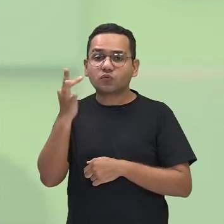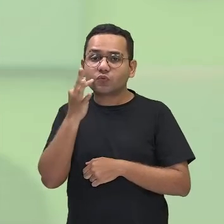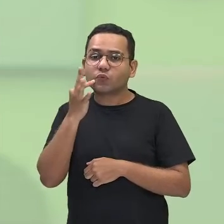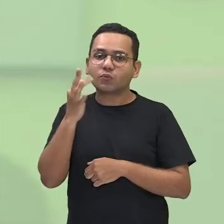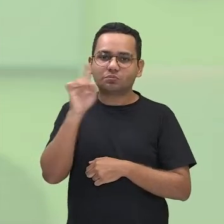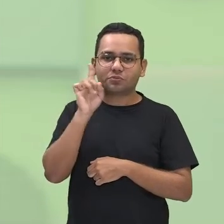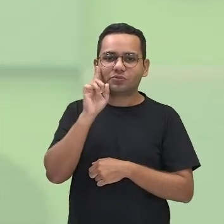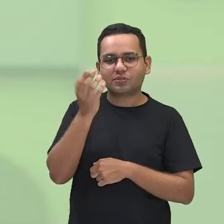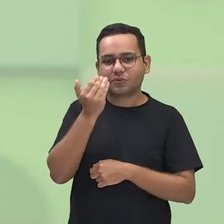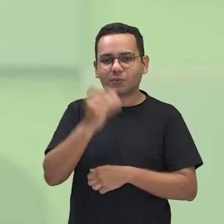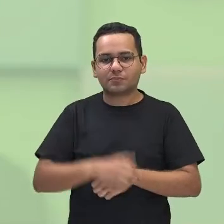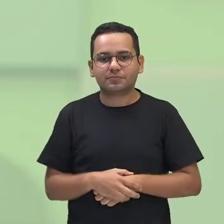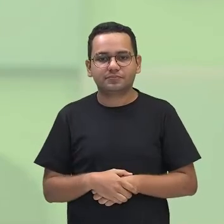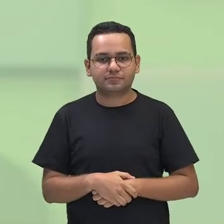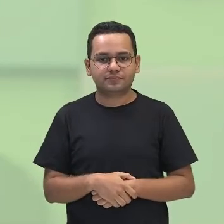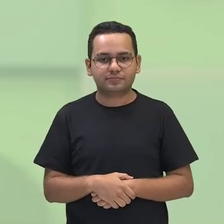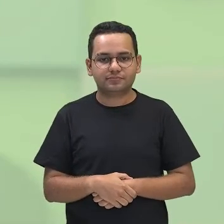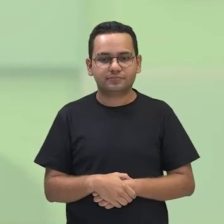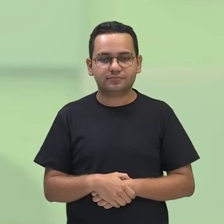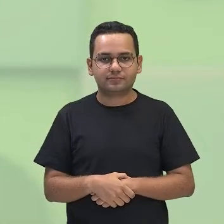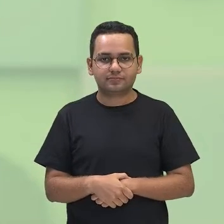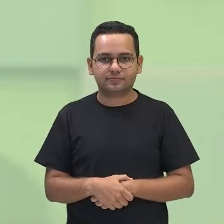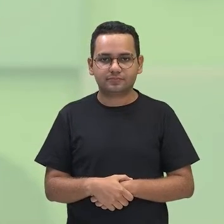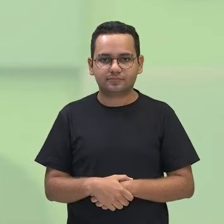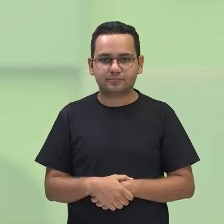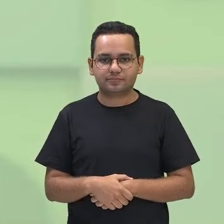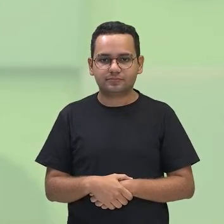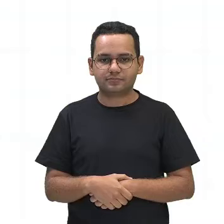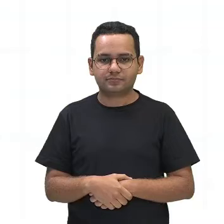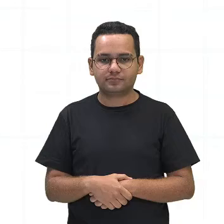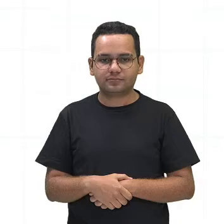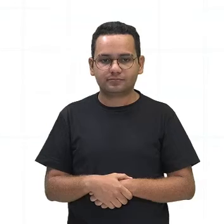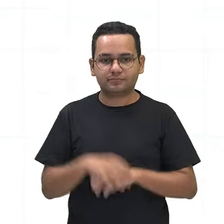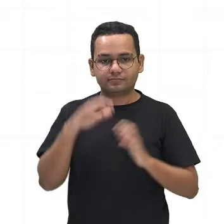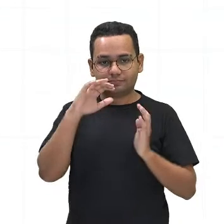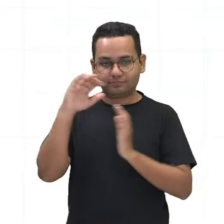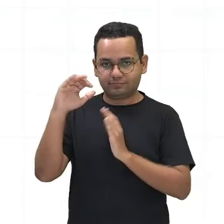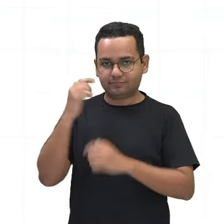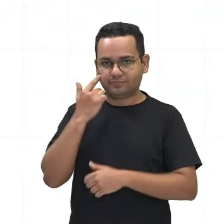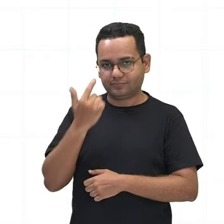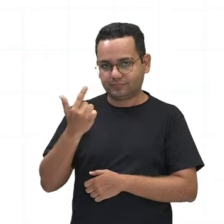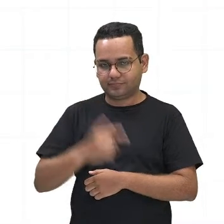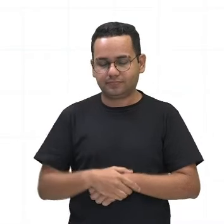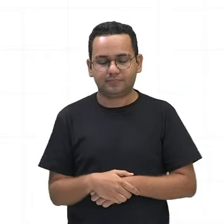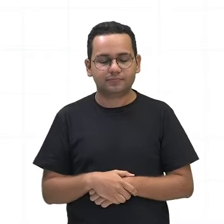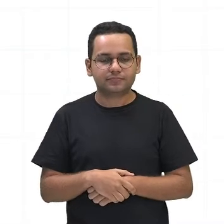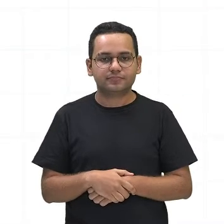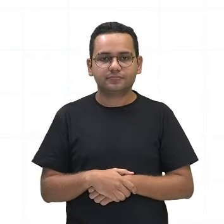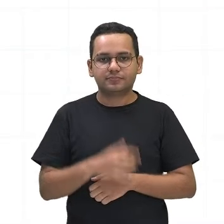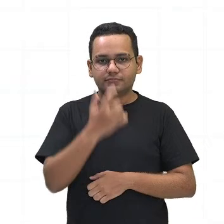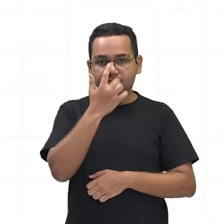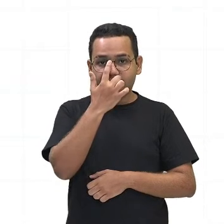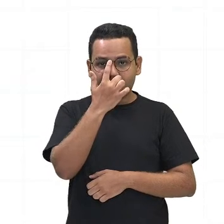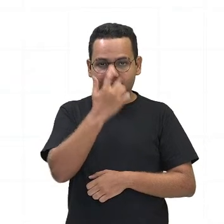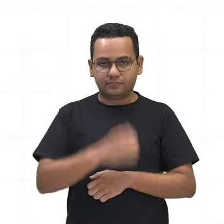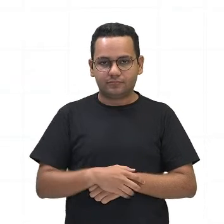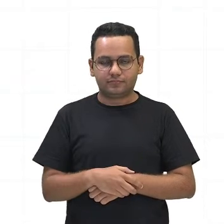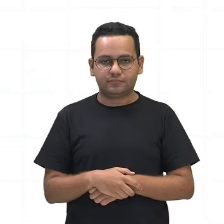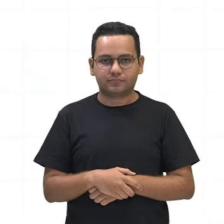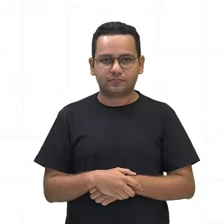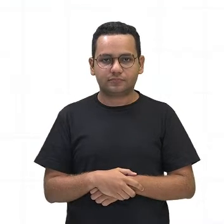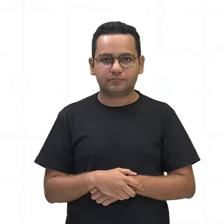a dia, tá bom? Vamos ver aí as partes da flor, já que nós estamos aqui destacando que as